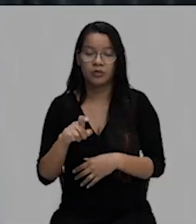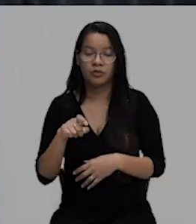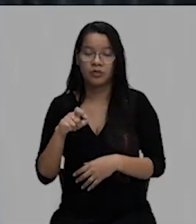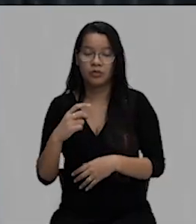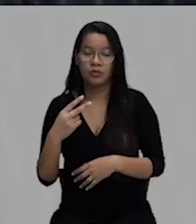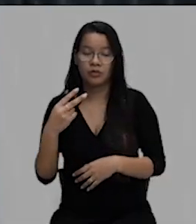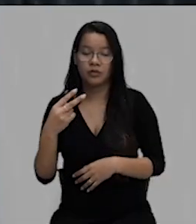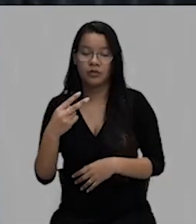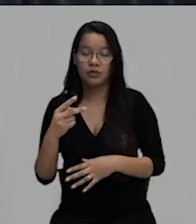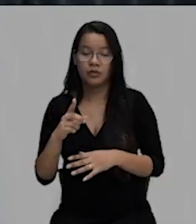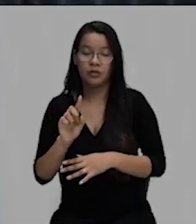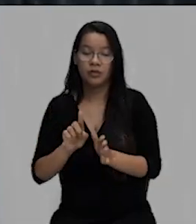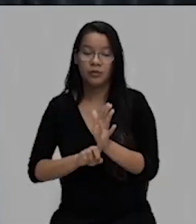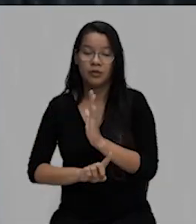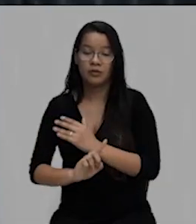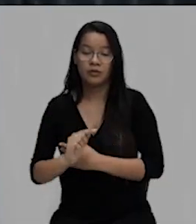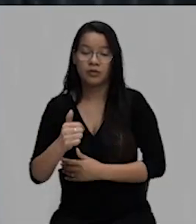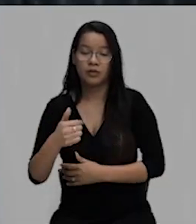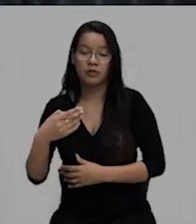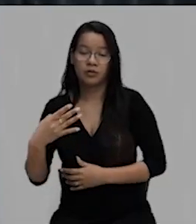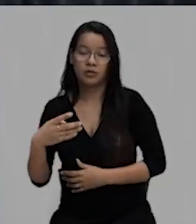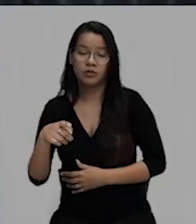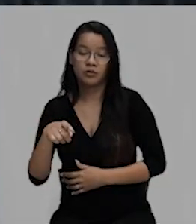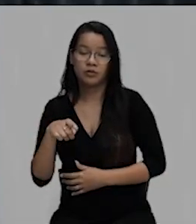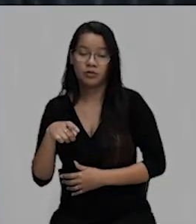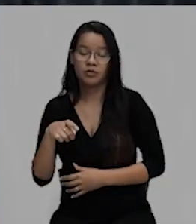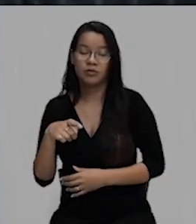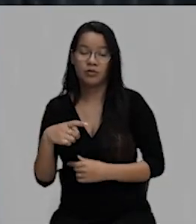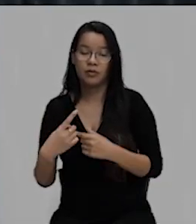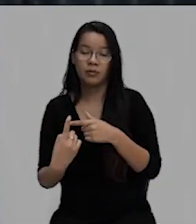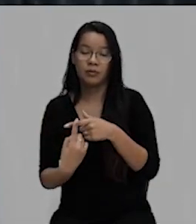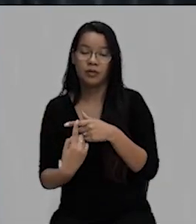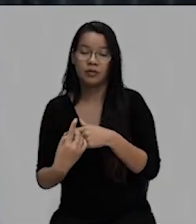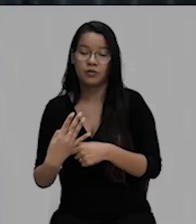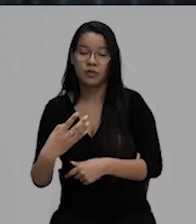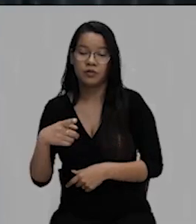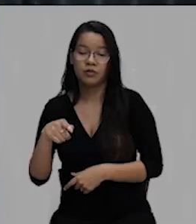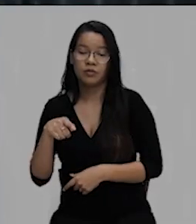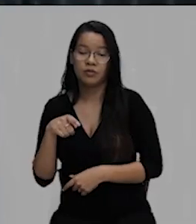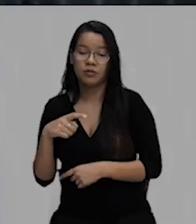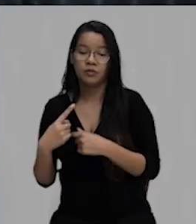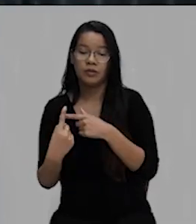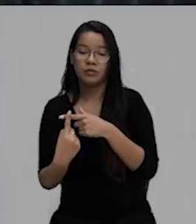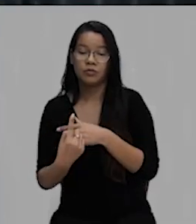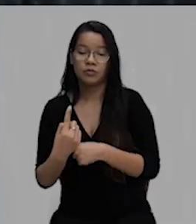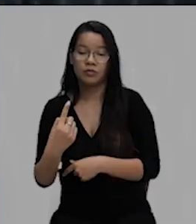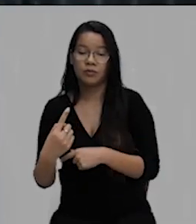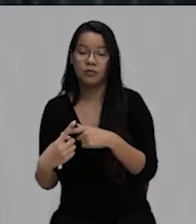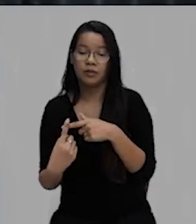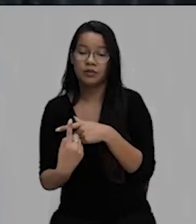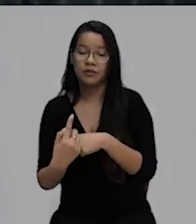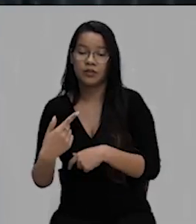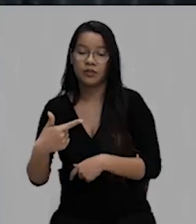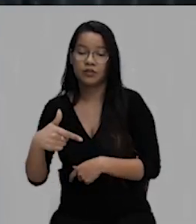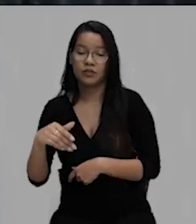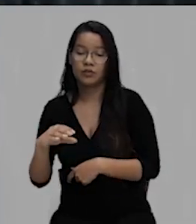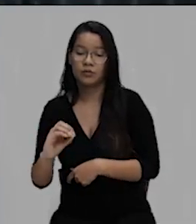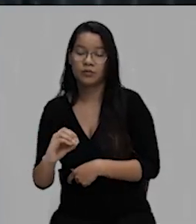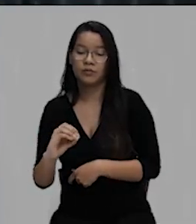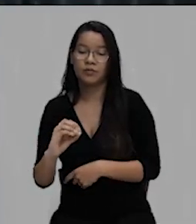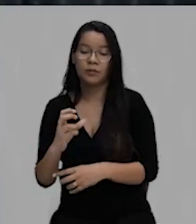ao quadrado, menos 14x, que já estava, mais 4x, mais 1, mais